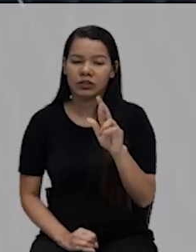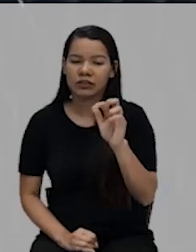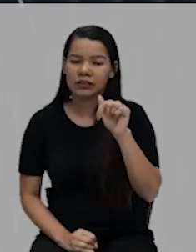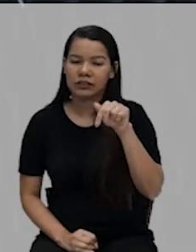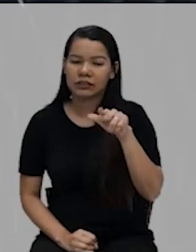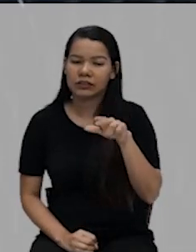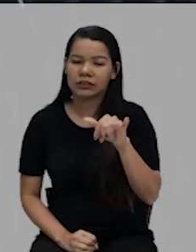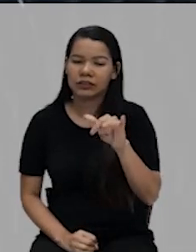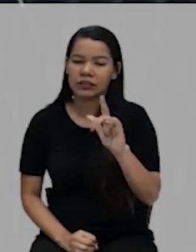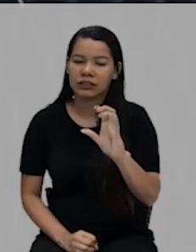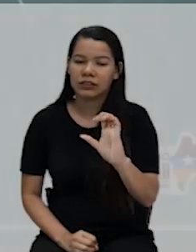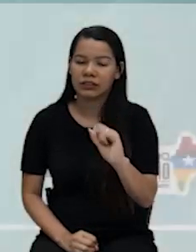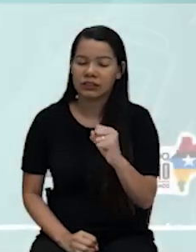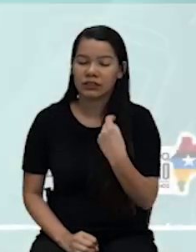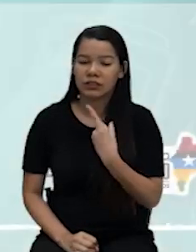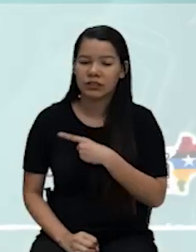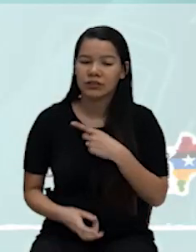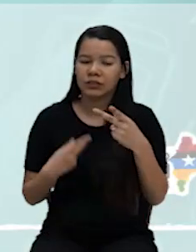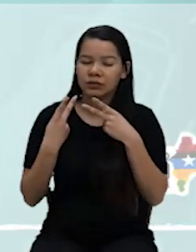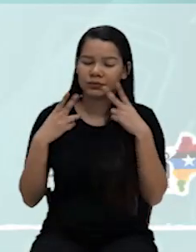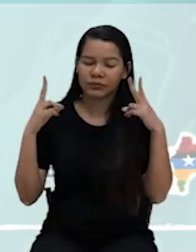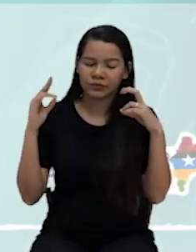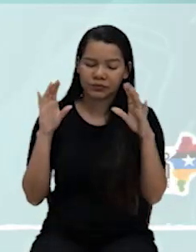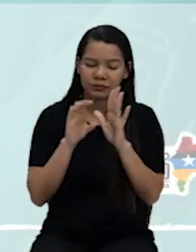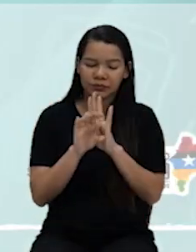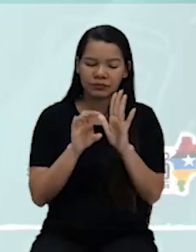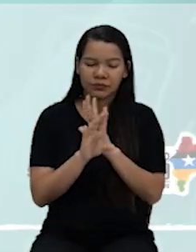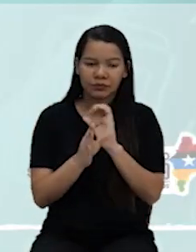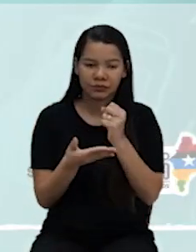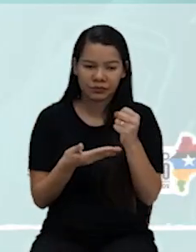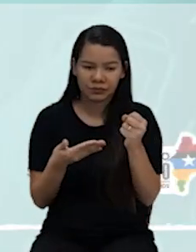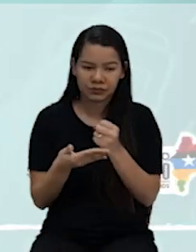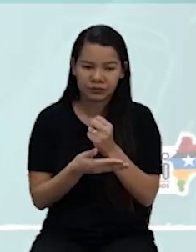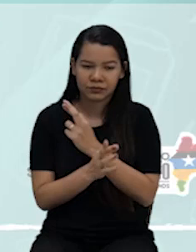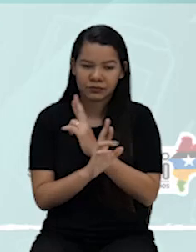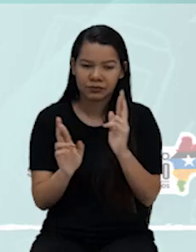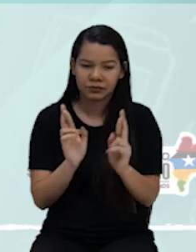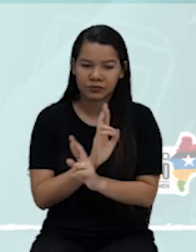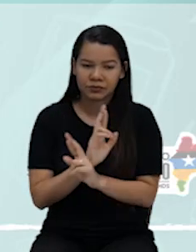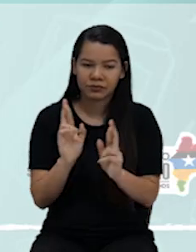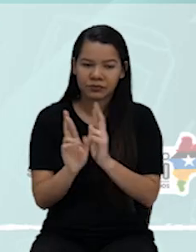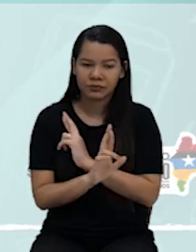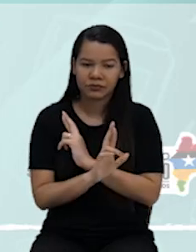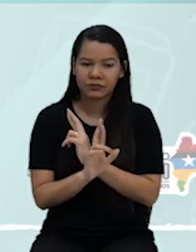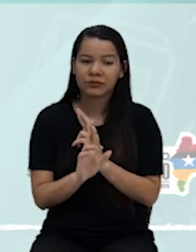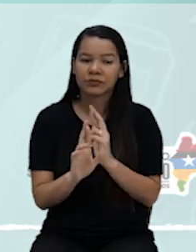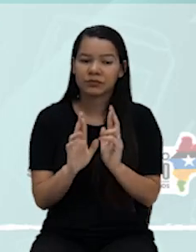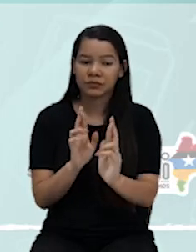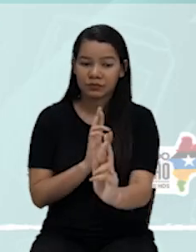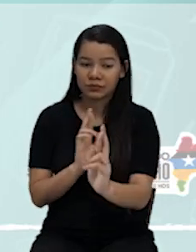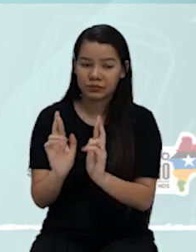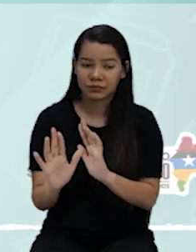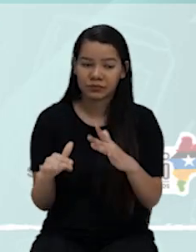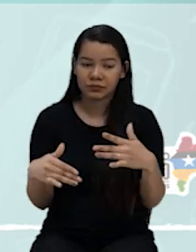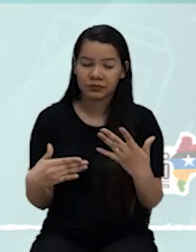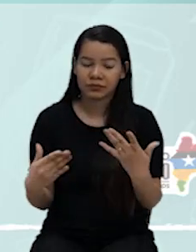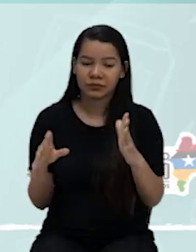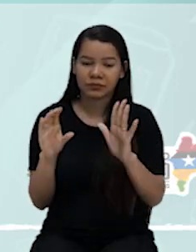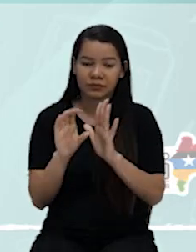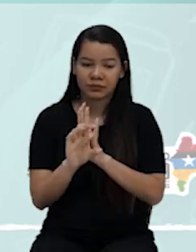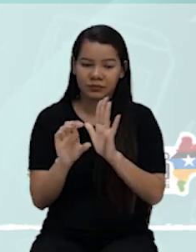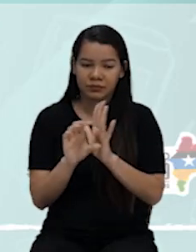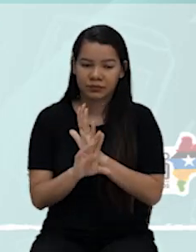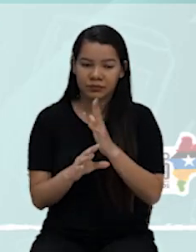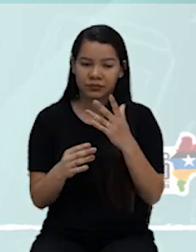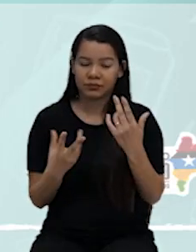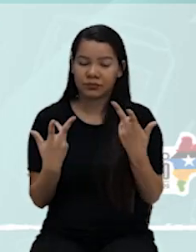alguns conceitos básicos relacionados às reações, certo? Conceitos esses como,